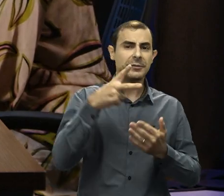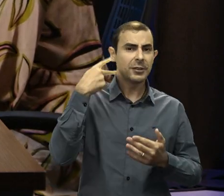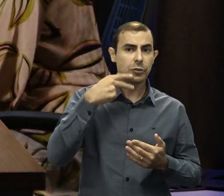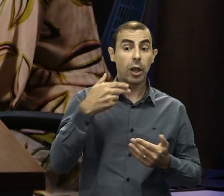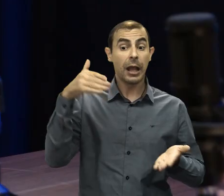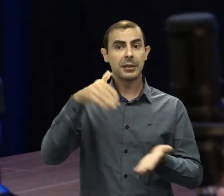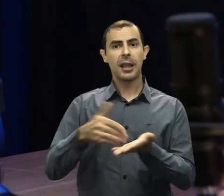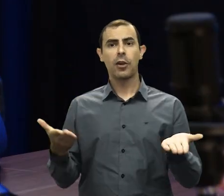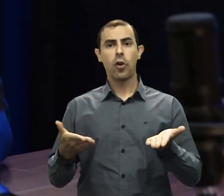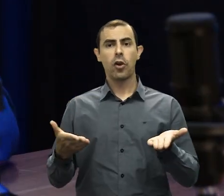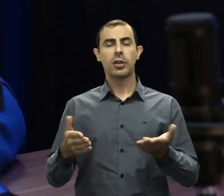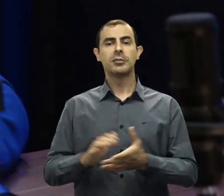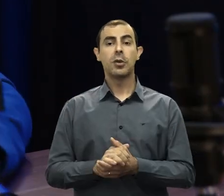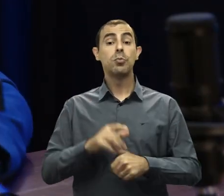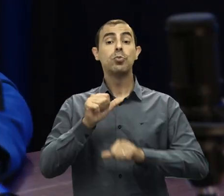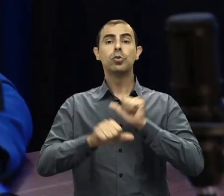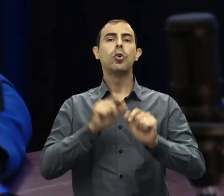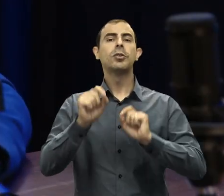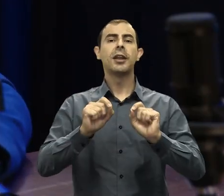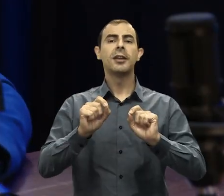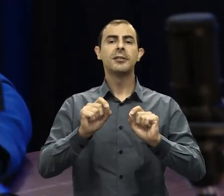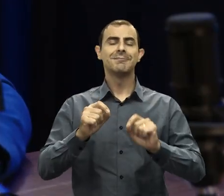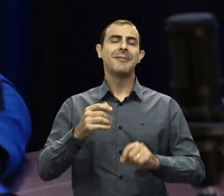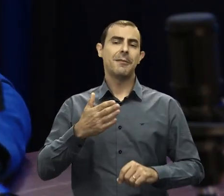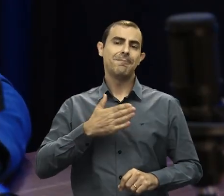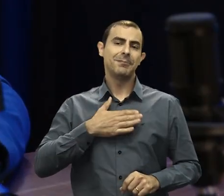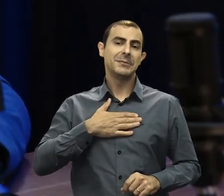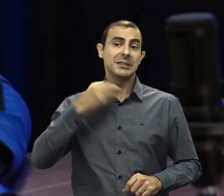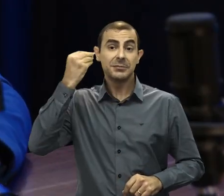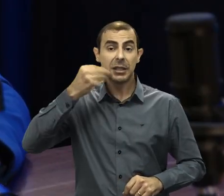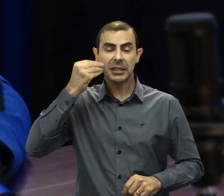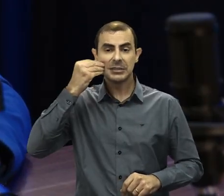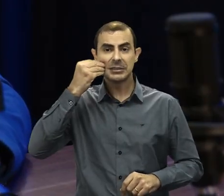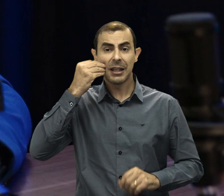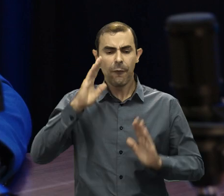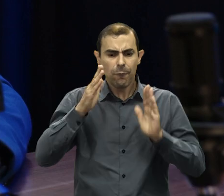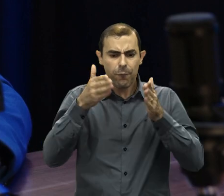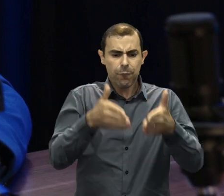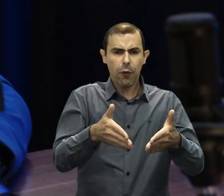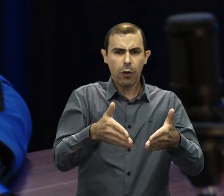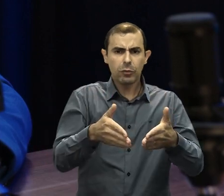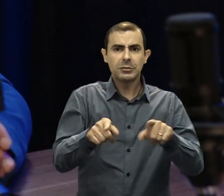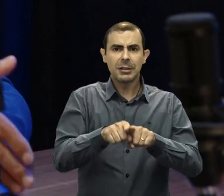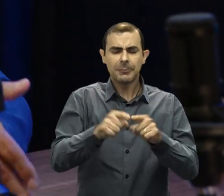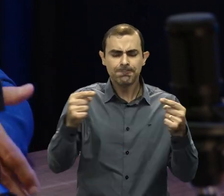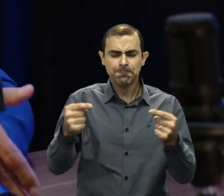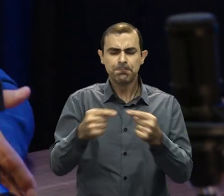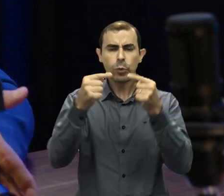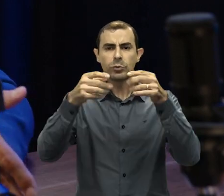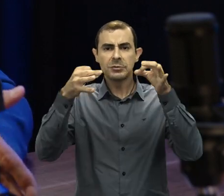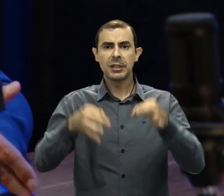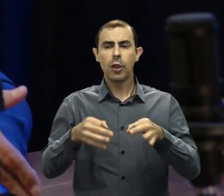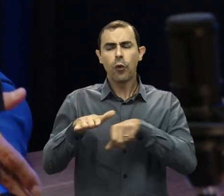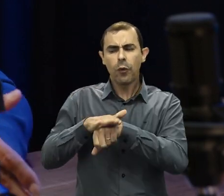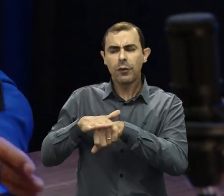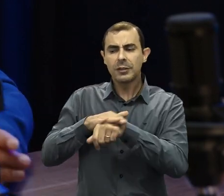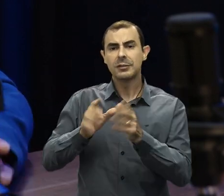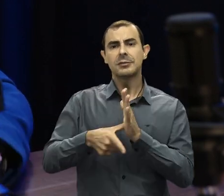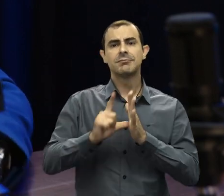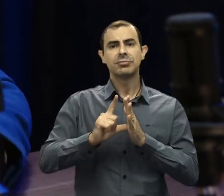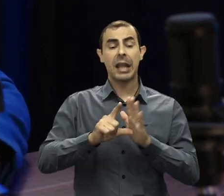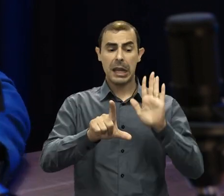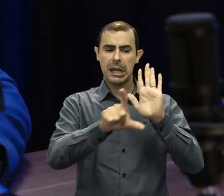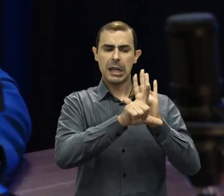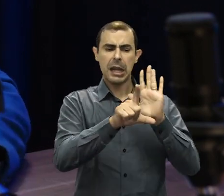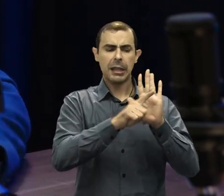enquanto vereador e agora, né? Essa experiência de conversar mais, de ser mais incisivo e de ser mais pontual, né? Legislações